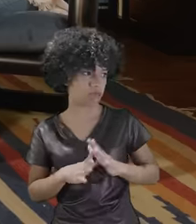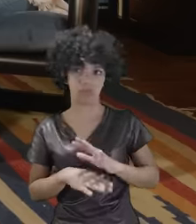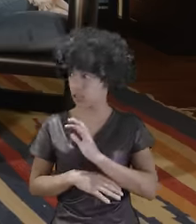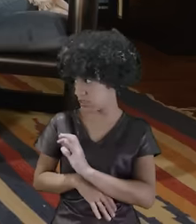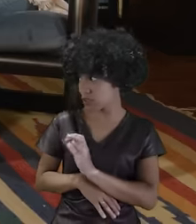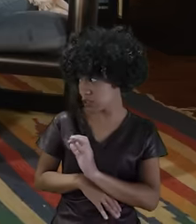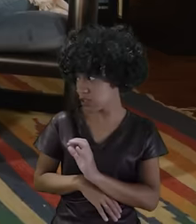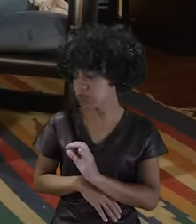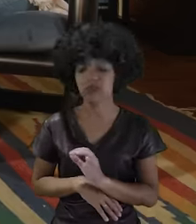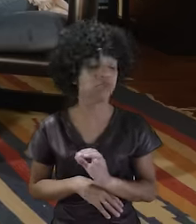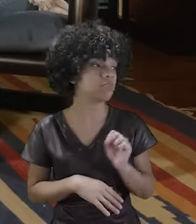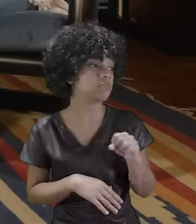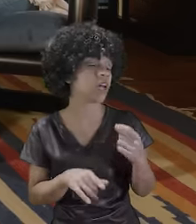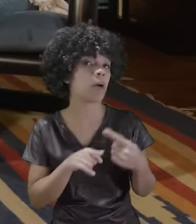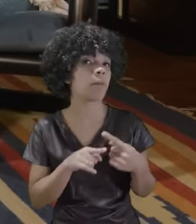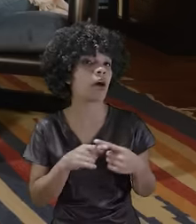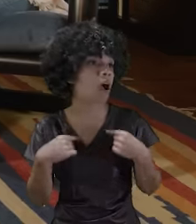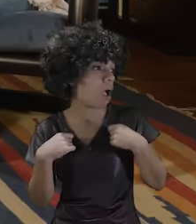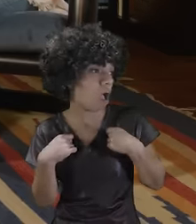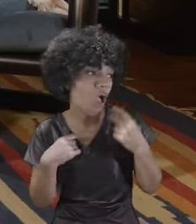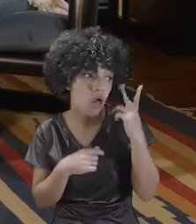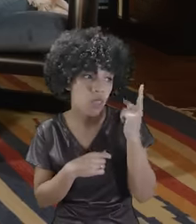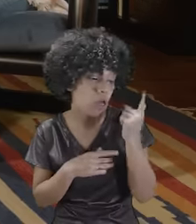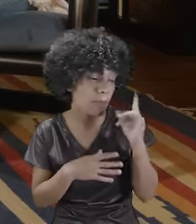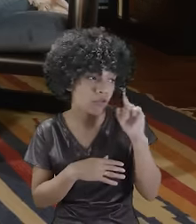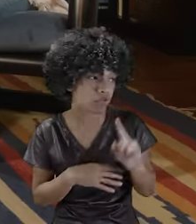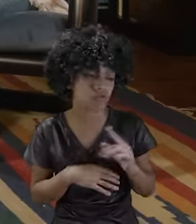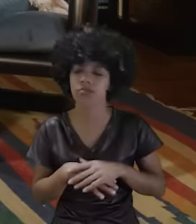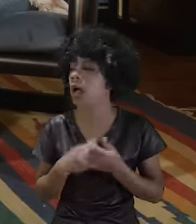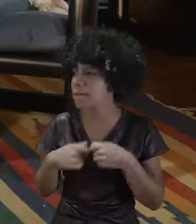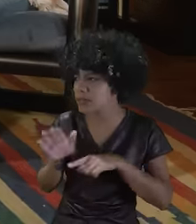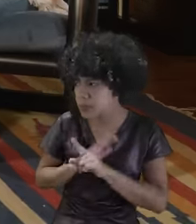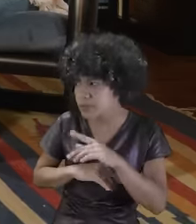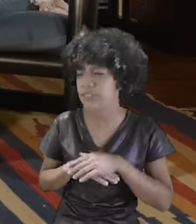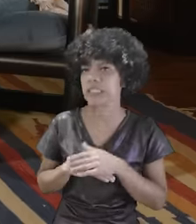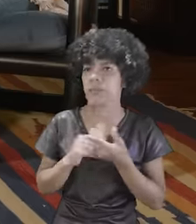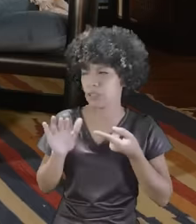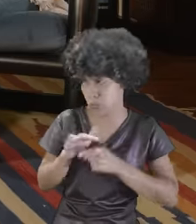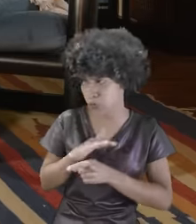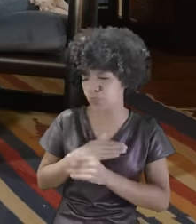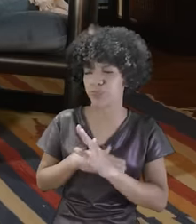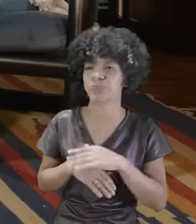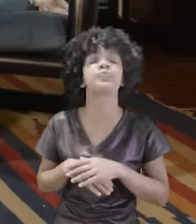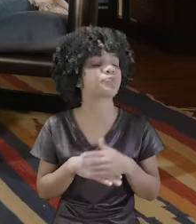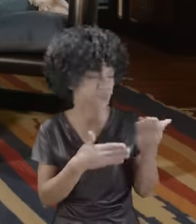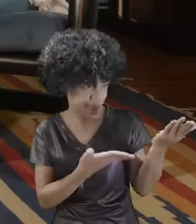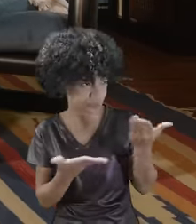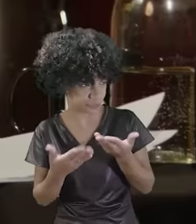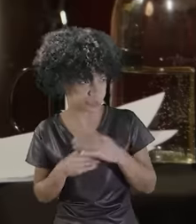assim é mais ruim assim o que o que eu como minha roupa o que que estou eu preciso fazer uma pergunta um pouco mais profunda